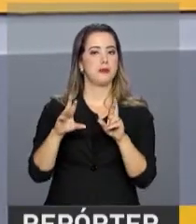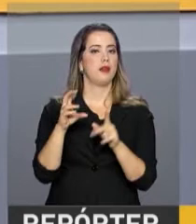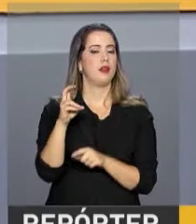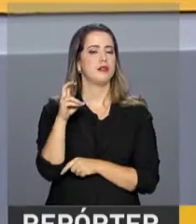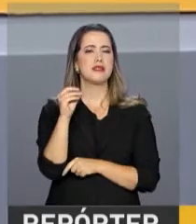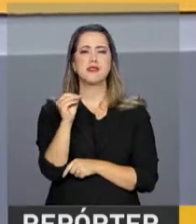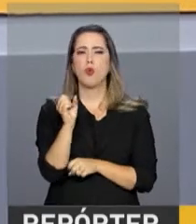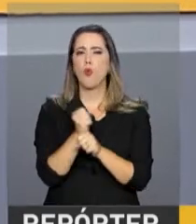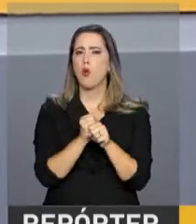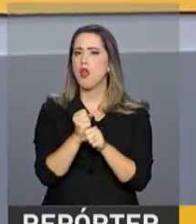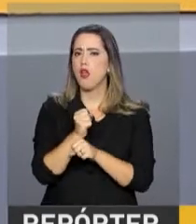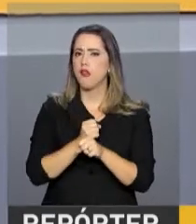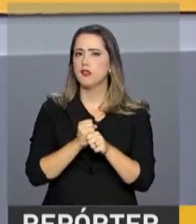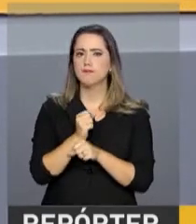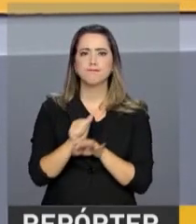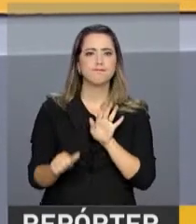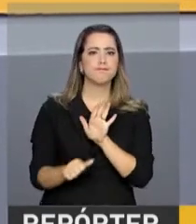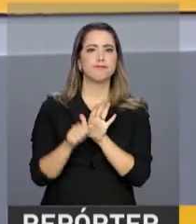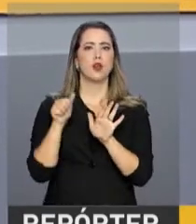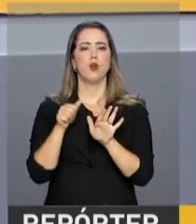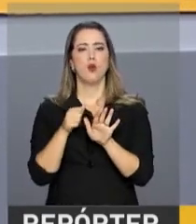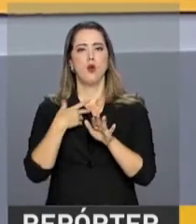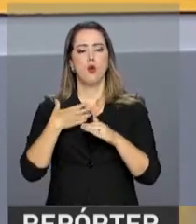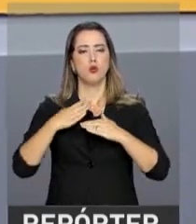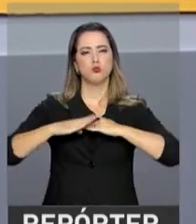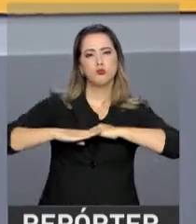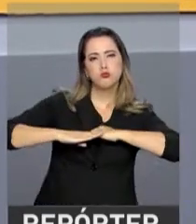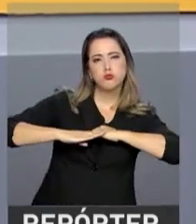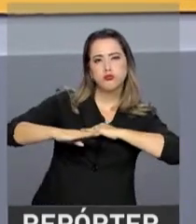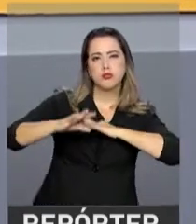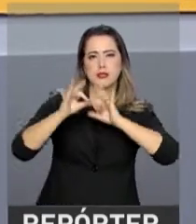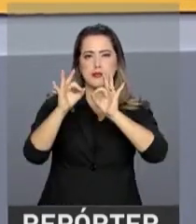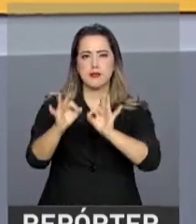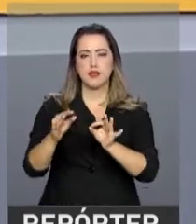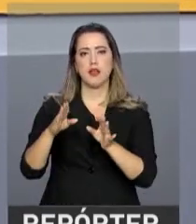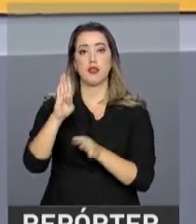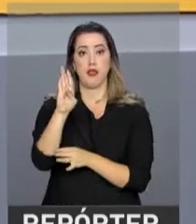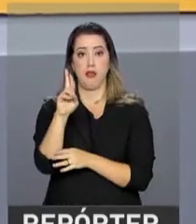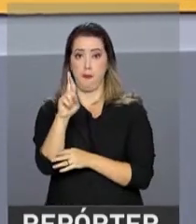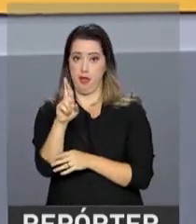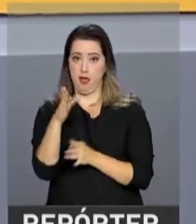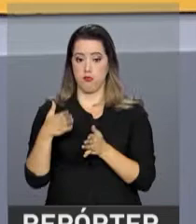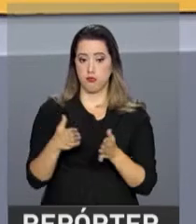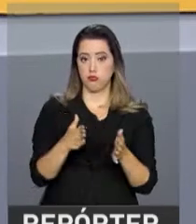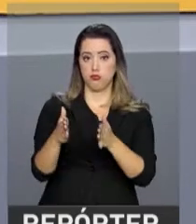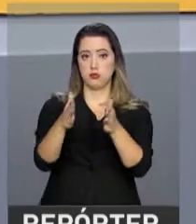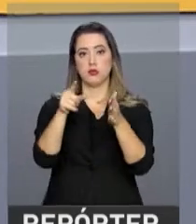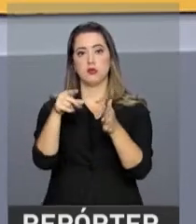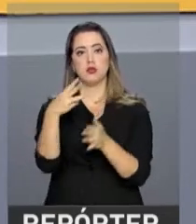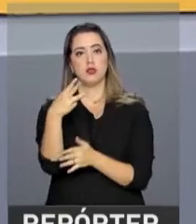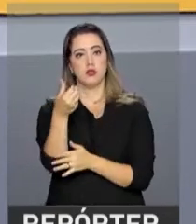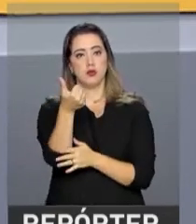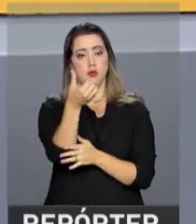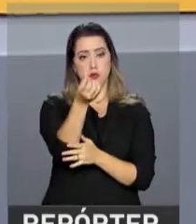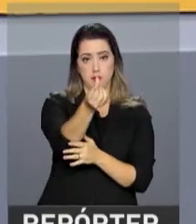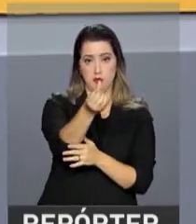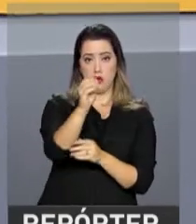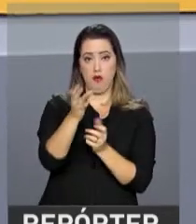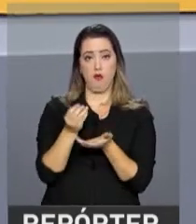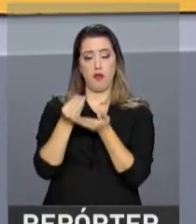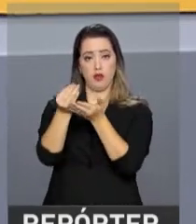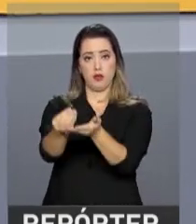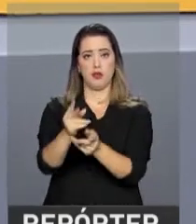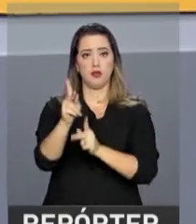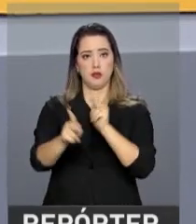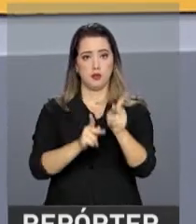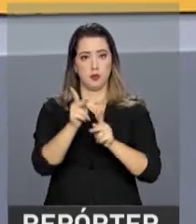de 50 anos, a primeira etapa de pavimentação da BR-316 foi finalmente entregue à população. O trecho entre o